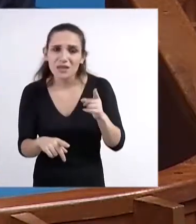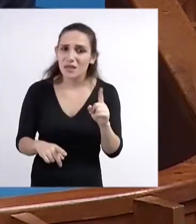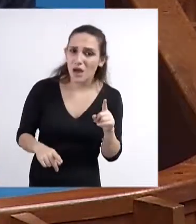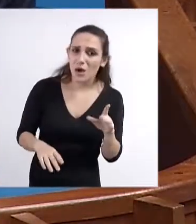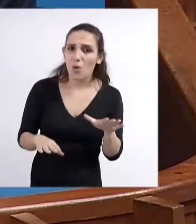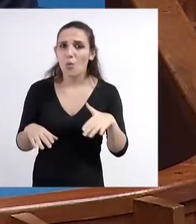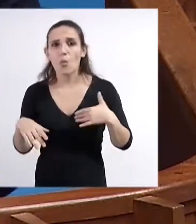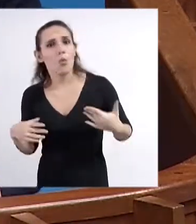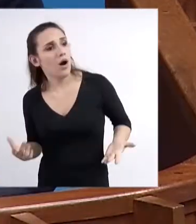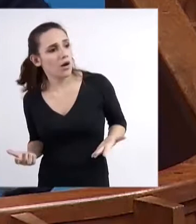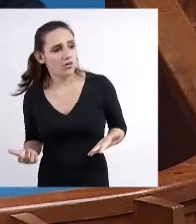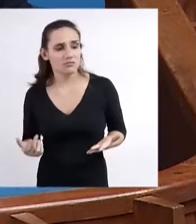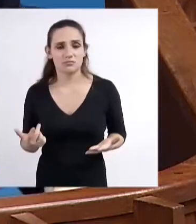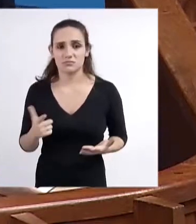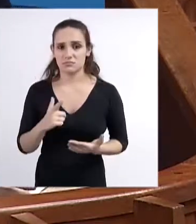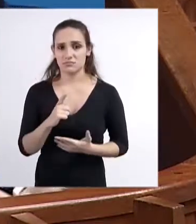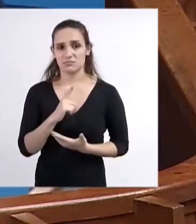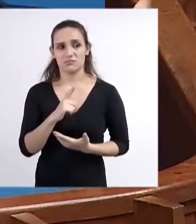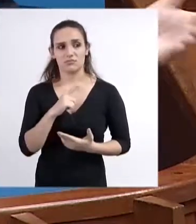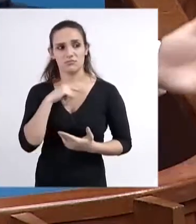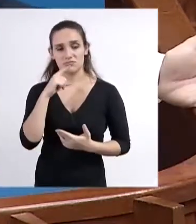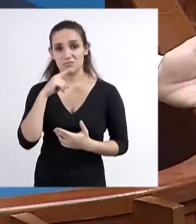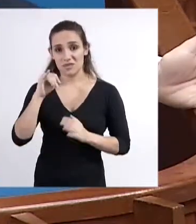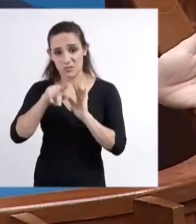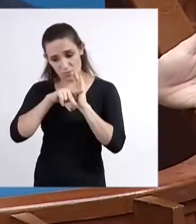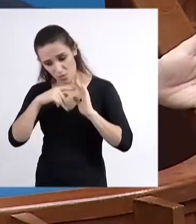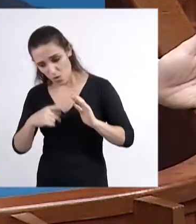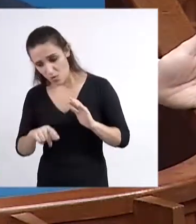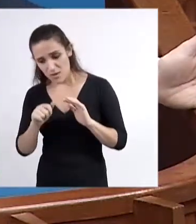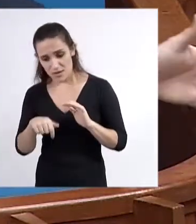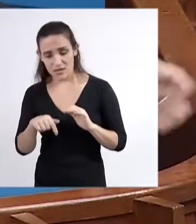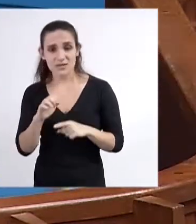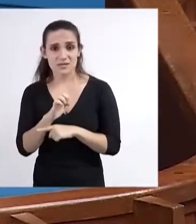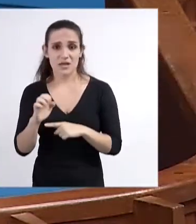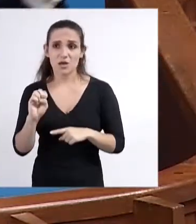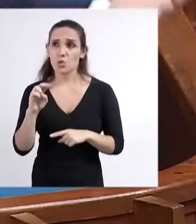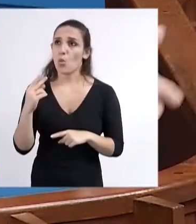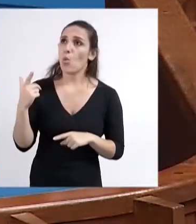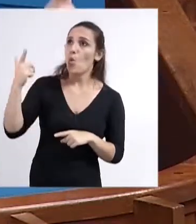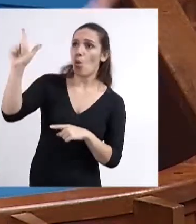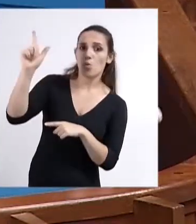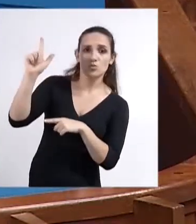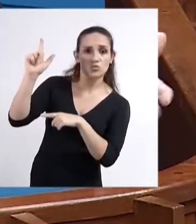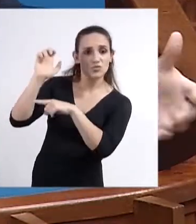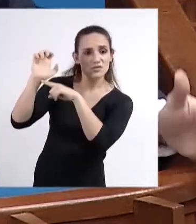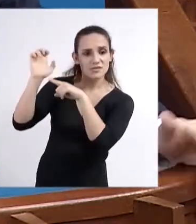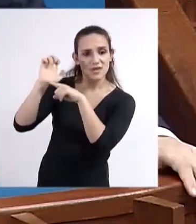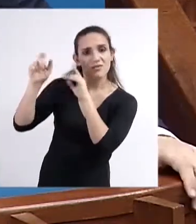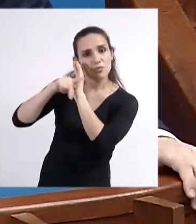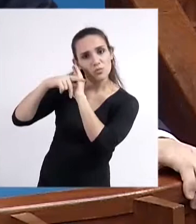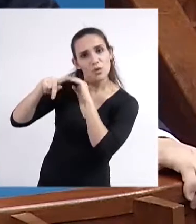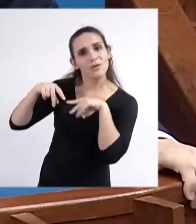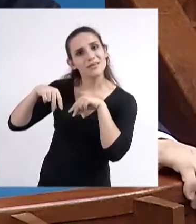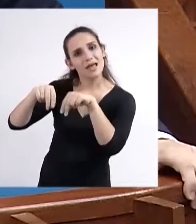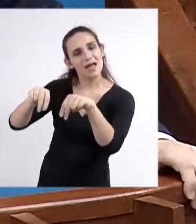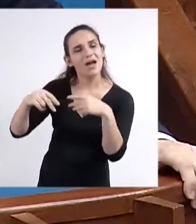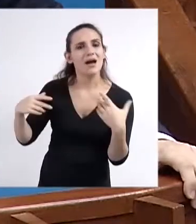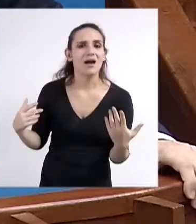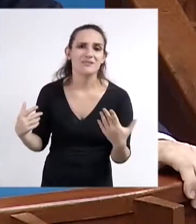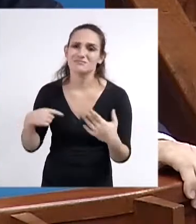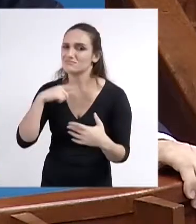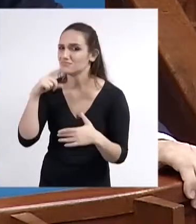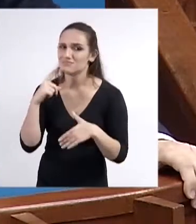Mato Grosso do Sul ou está em outro estado, como o de Goiás, que isso é um entrave para